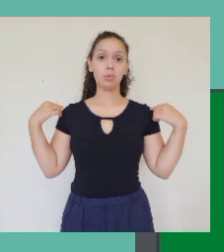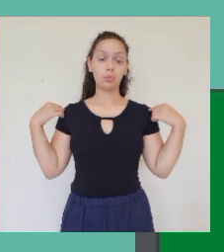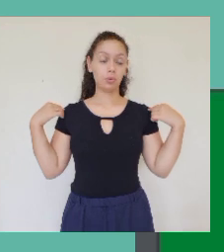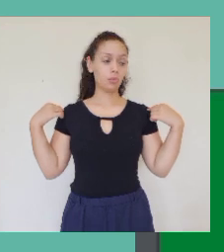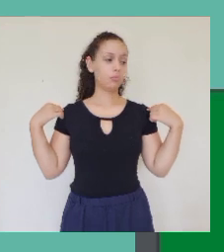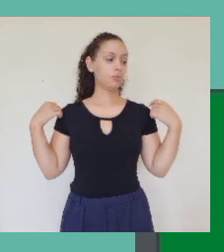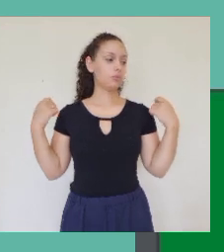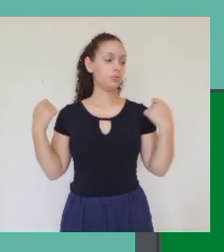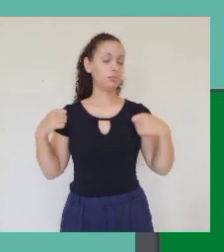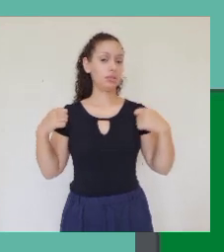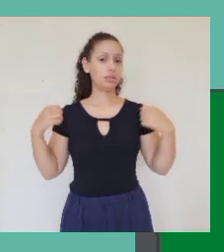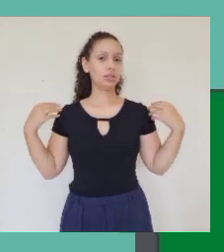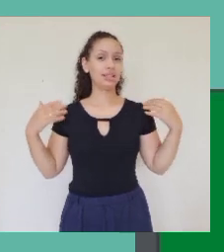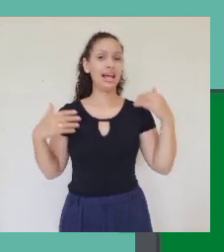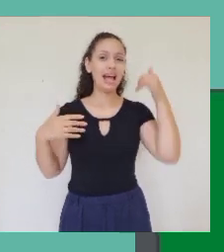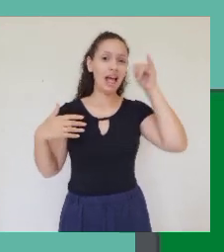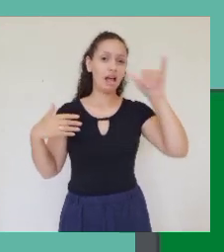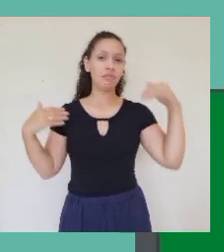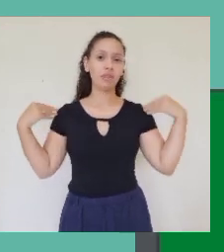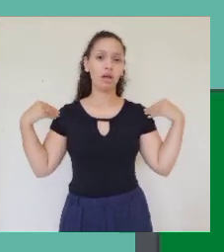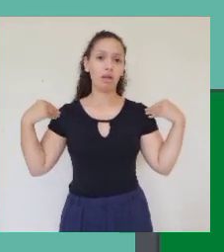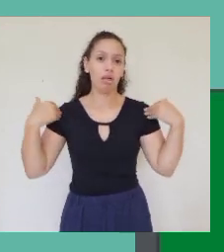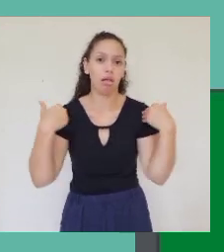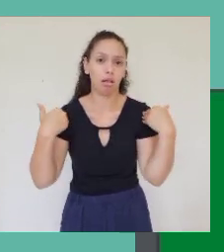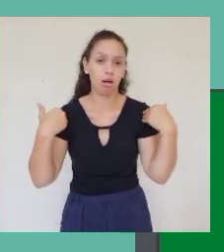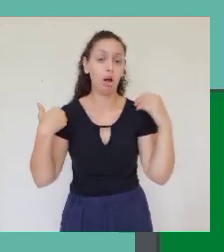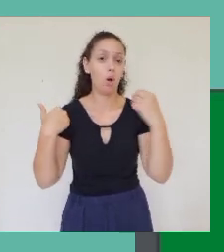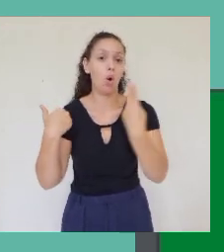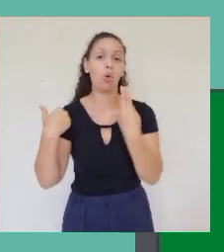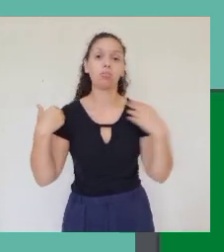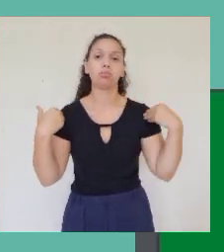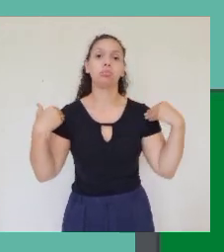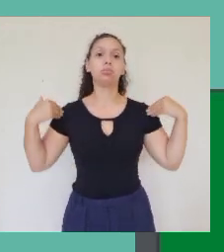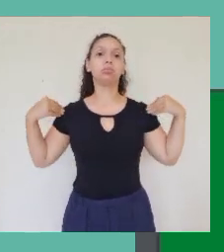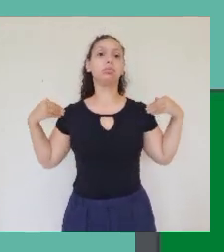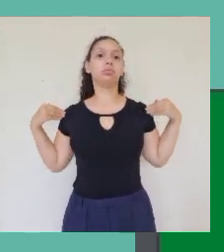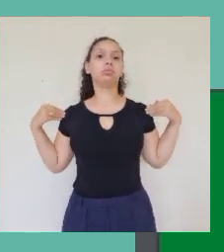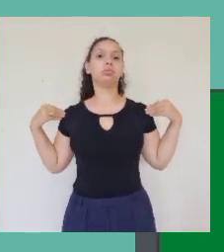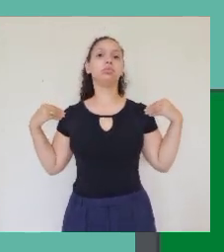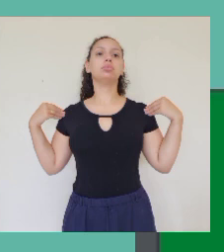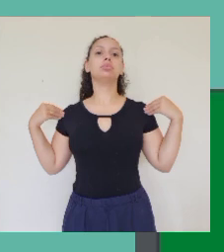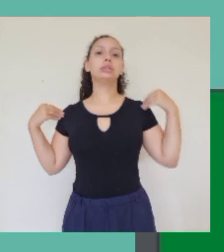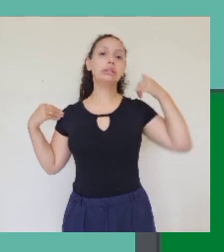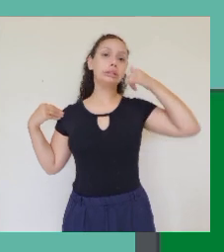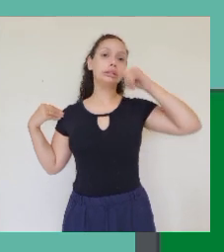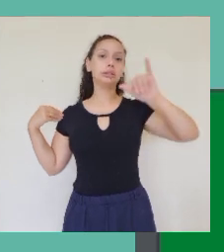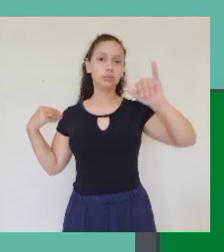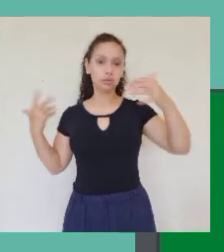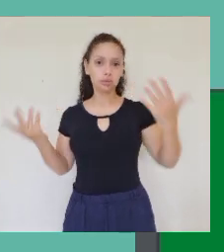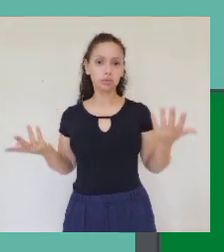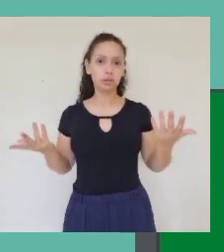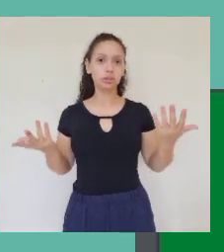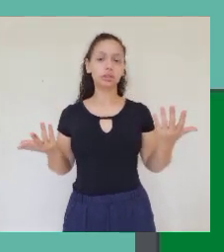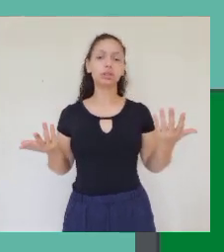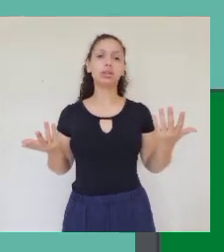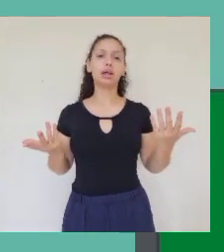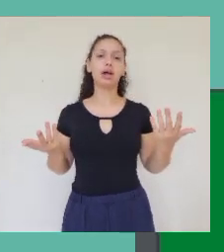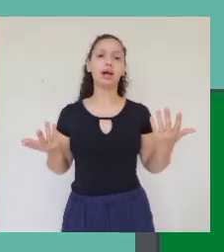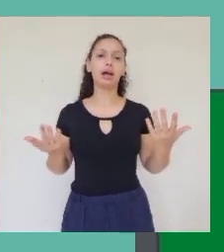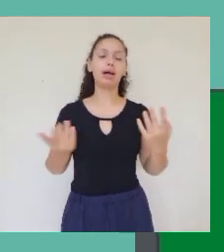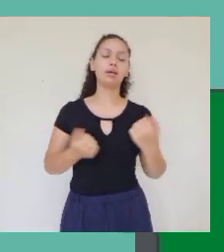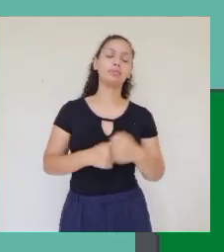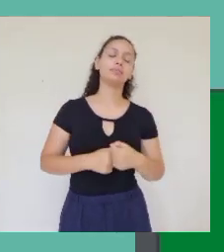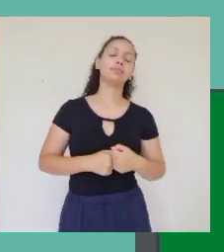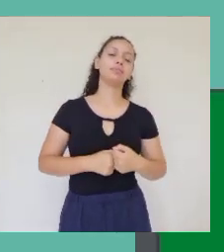elevação, abdução, por um tempo muito prolongado. Tá bom? Então, tentar controlar para o ombro não ficar indo muito para frente.